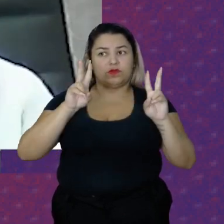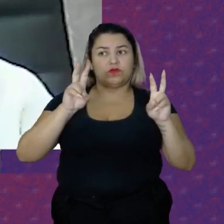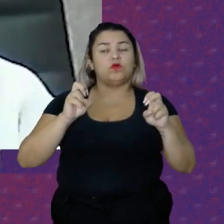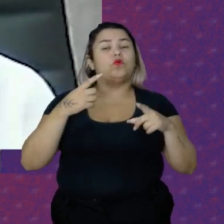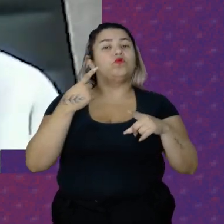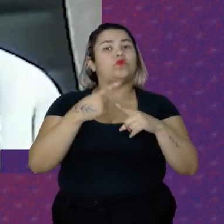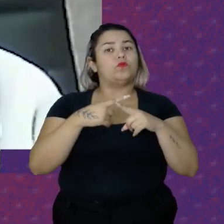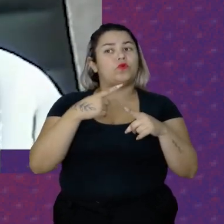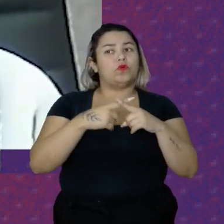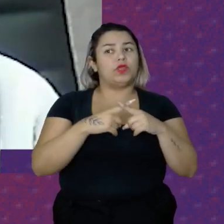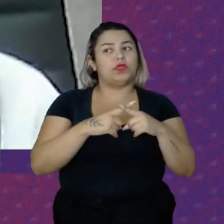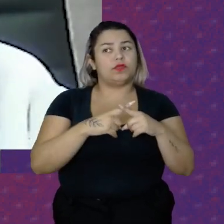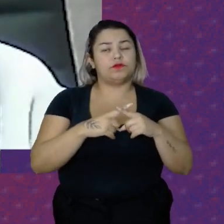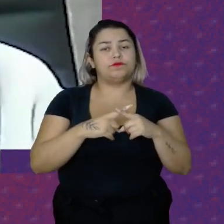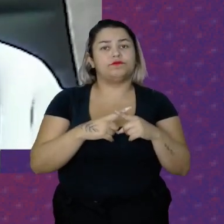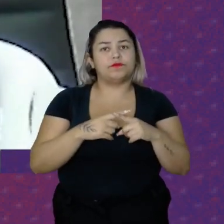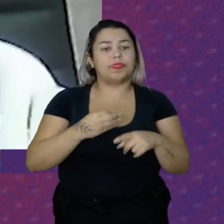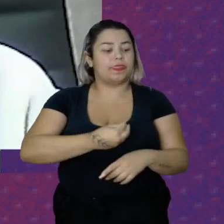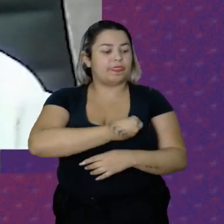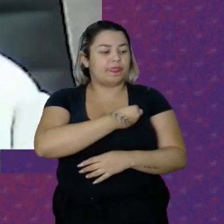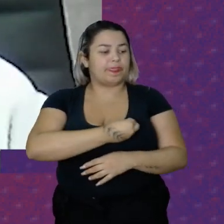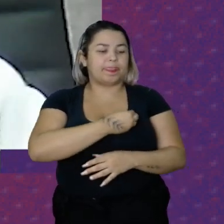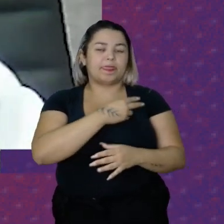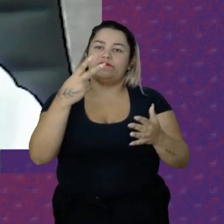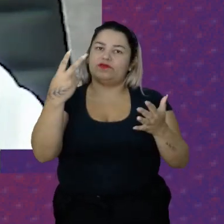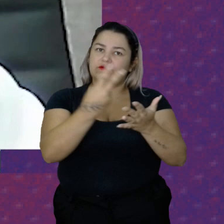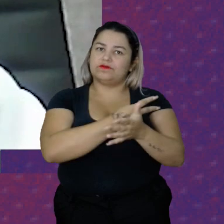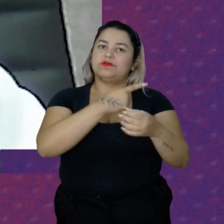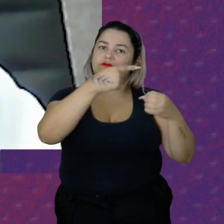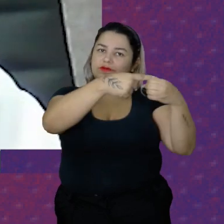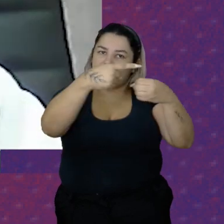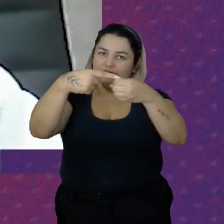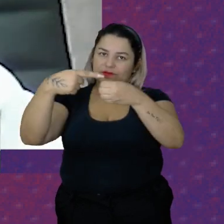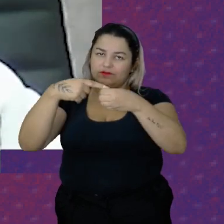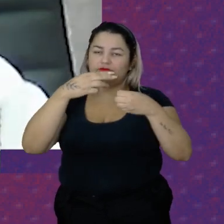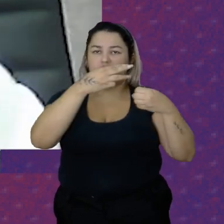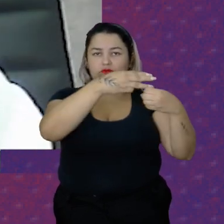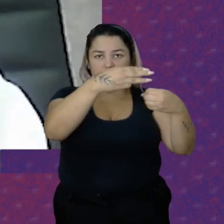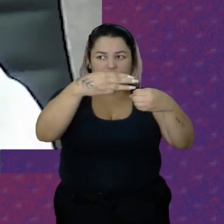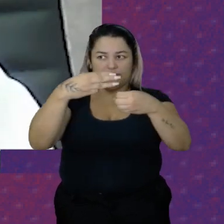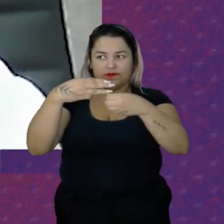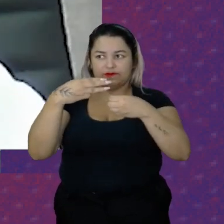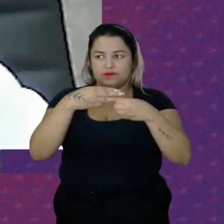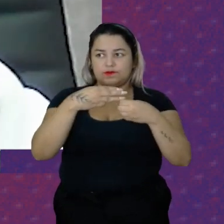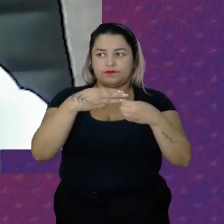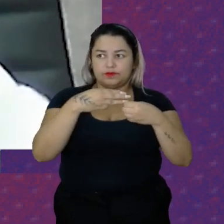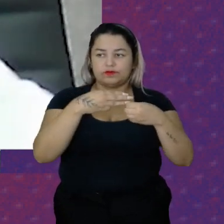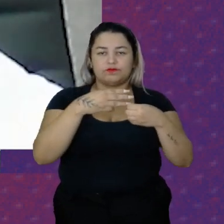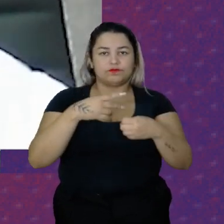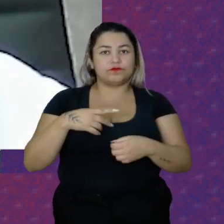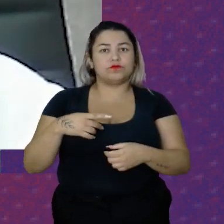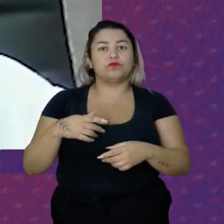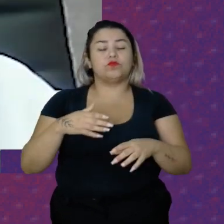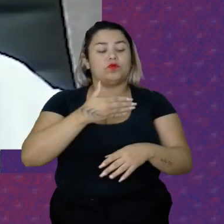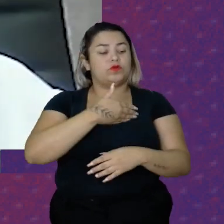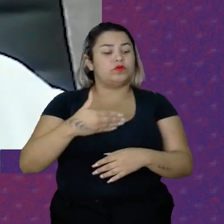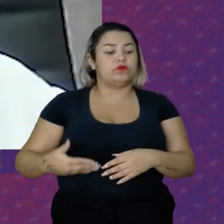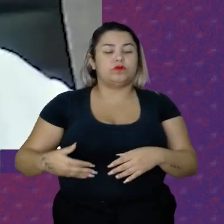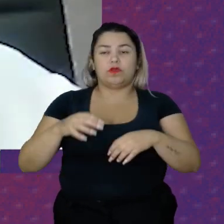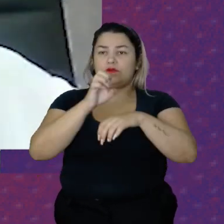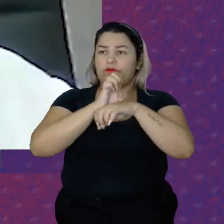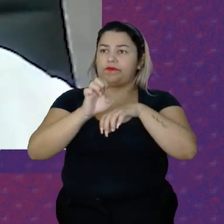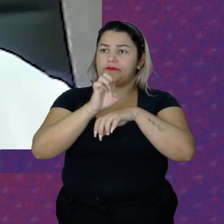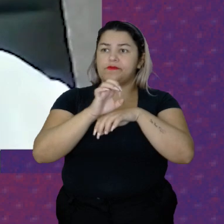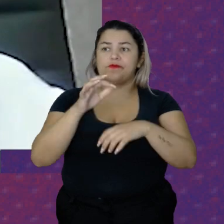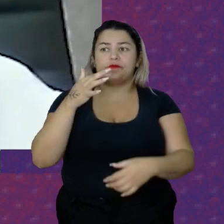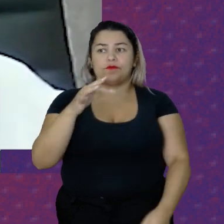porque a vida acontece nas cidades, nos municípios. Então, nós temos o governo do Estado, nós temos o governo federal,